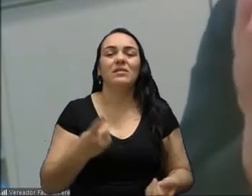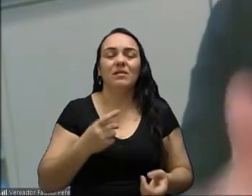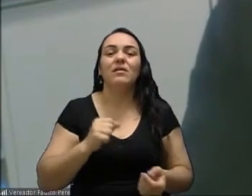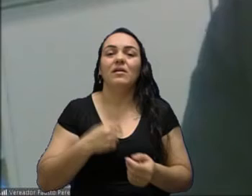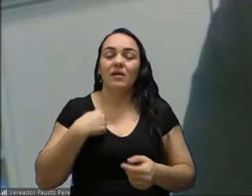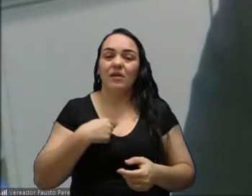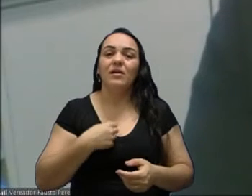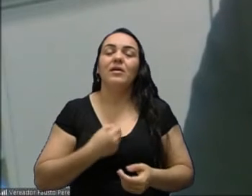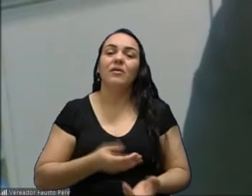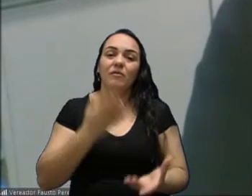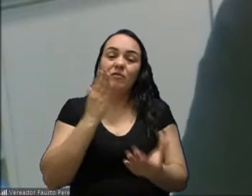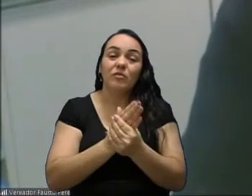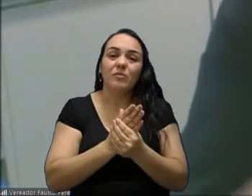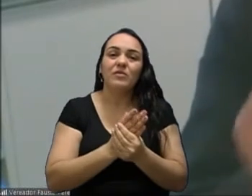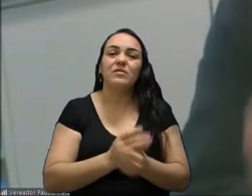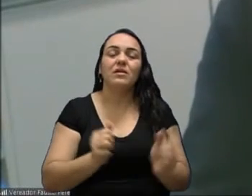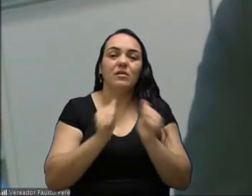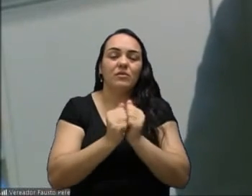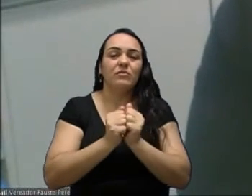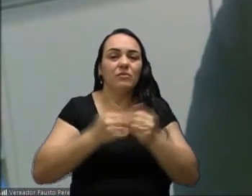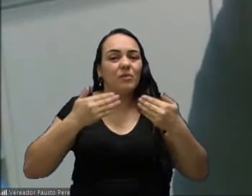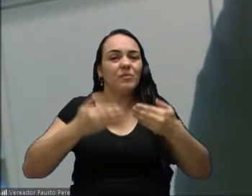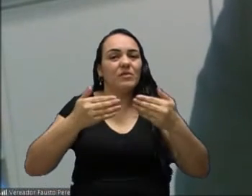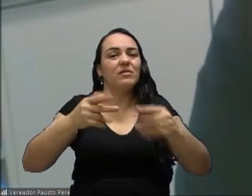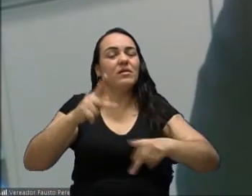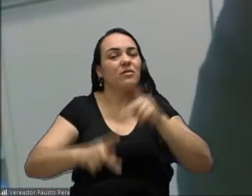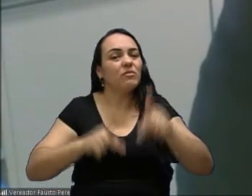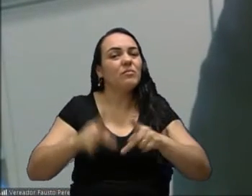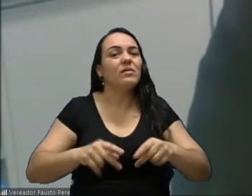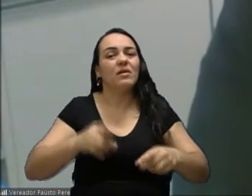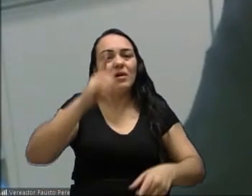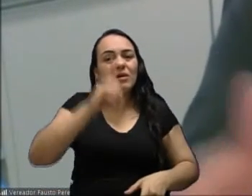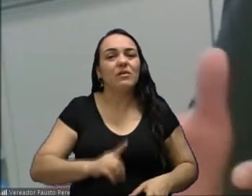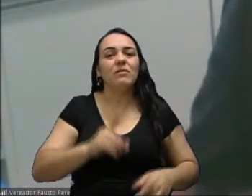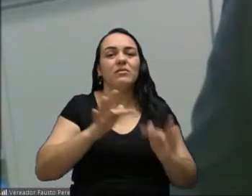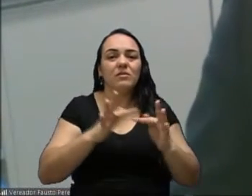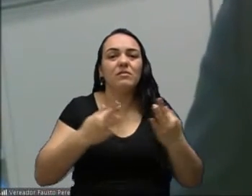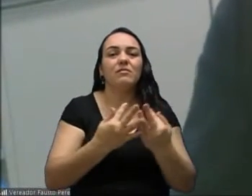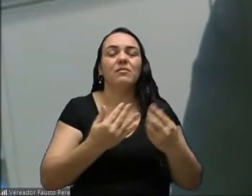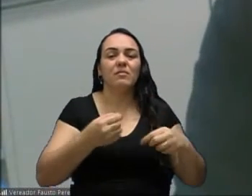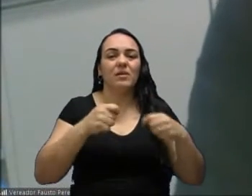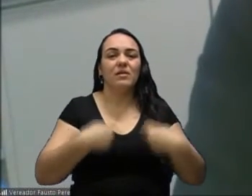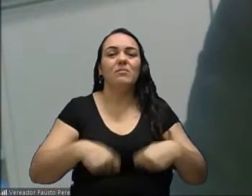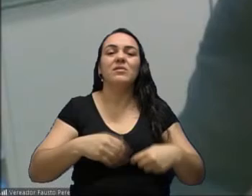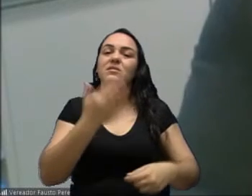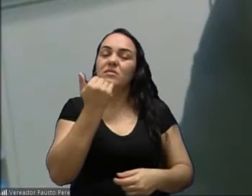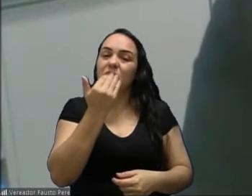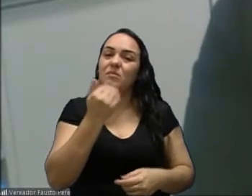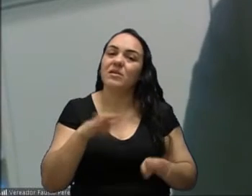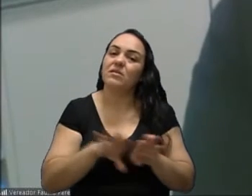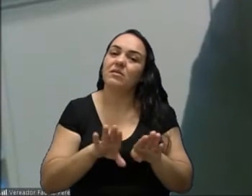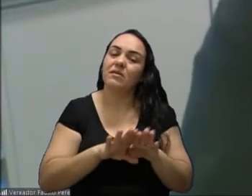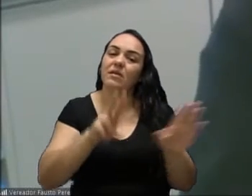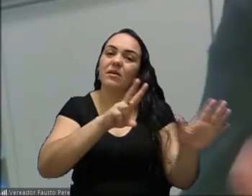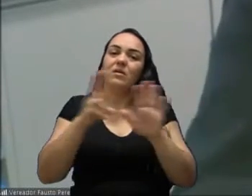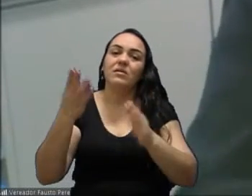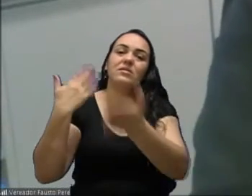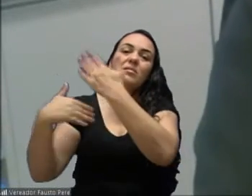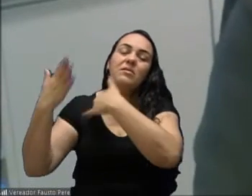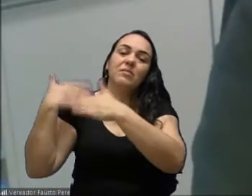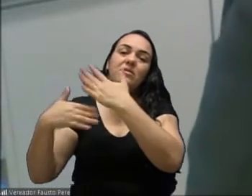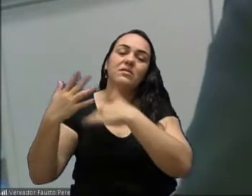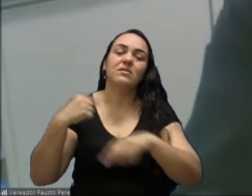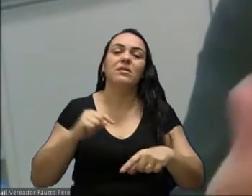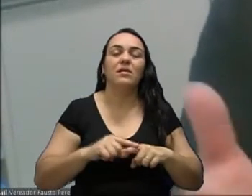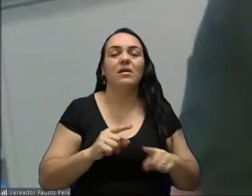Público para garantir o direito dessas famílias de receberem esse kit alimentação e até agora nada e a semana passada fomos surpresos porque